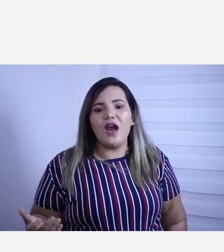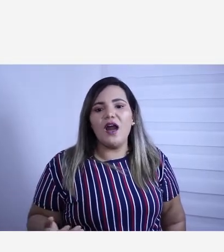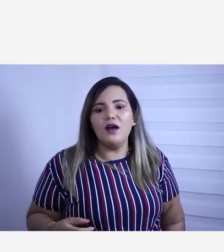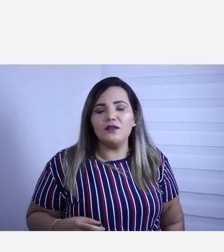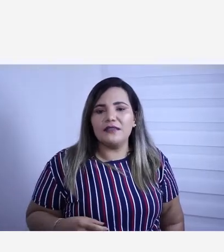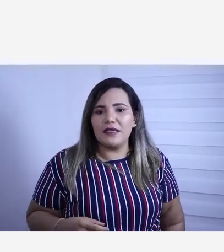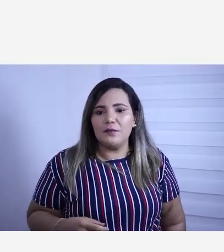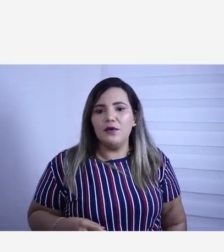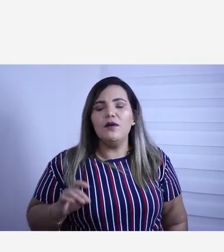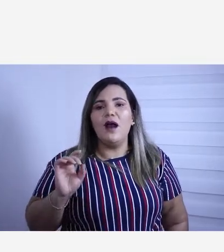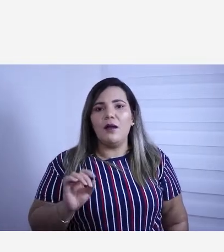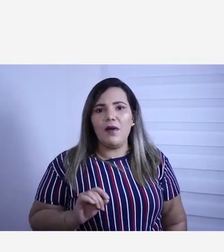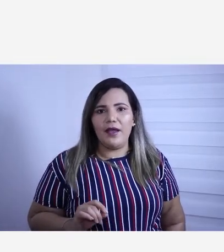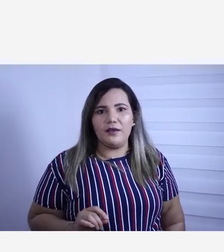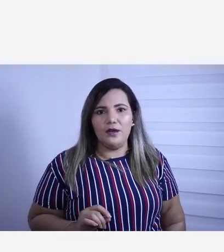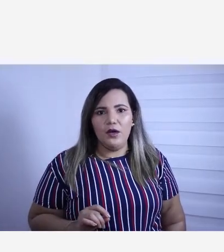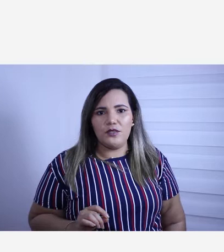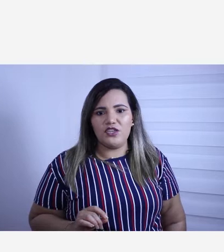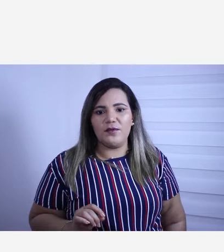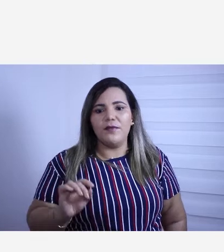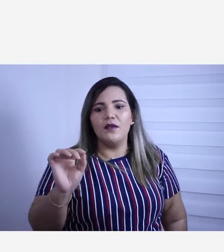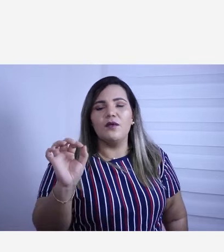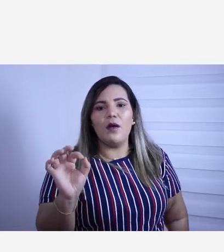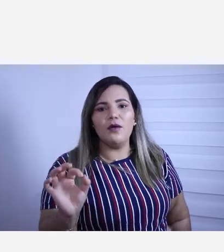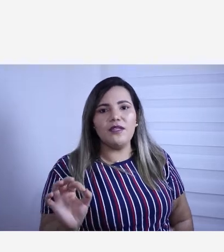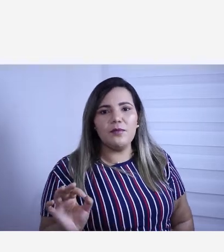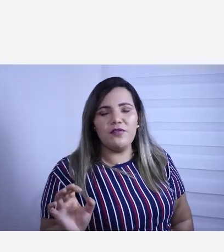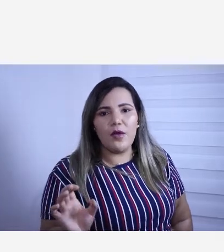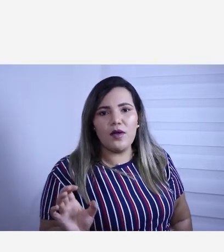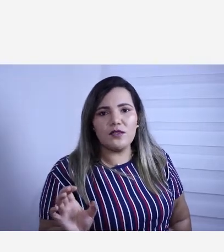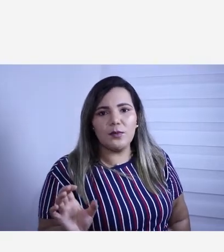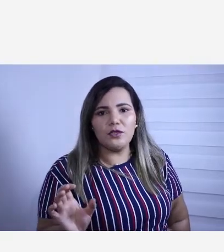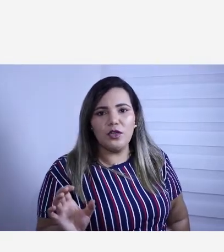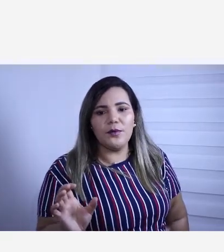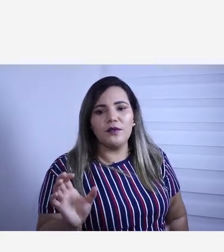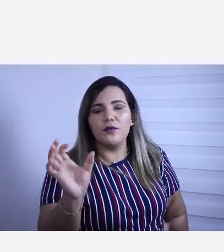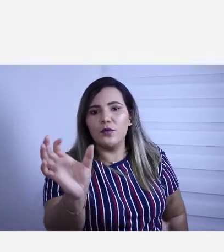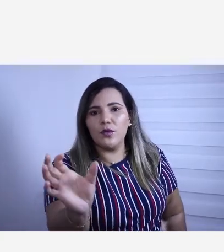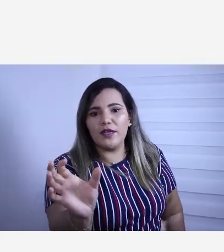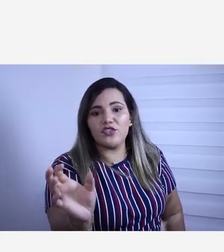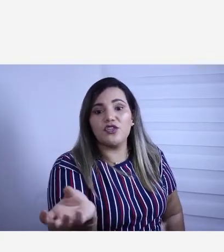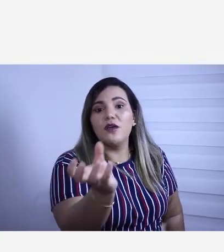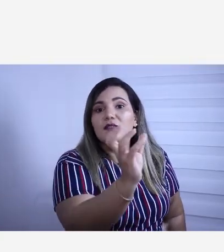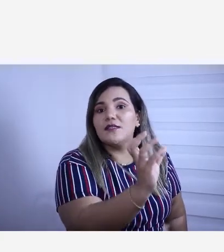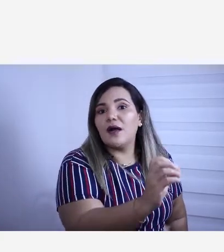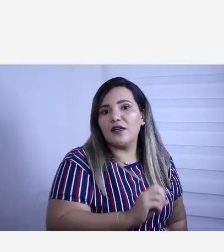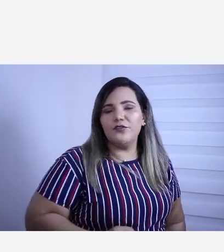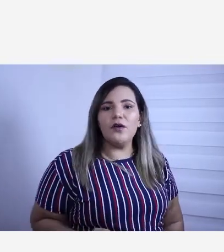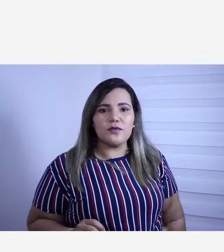wi-fi aonde table online ou seja qual é o tempo que veio antes do pronome o